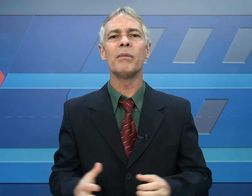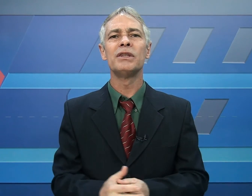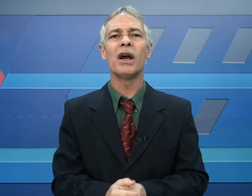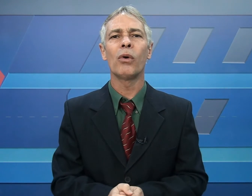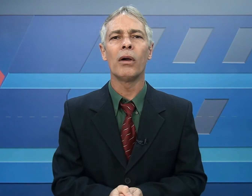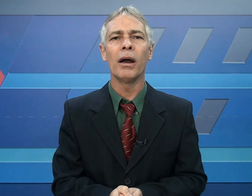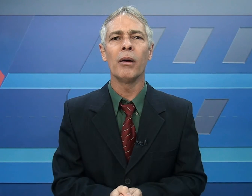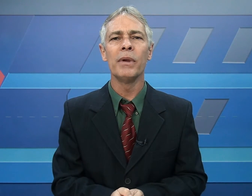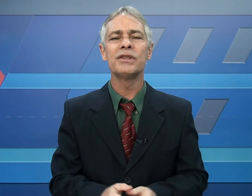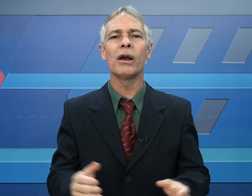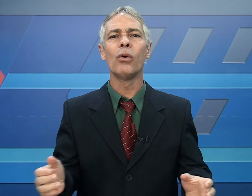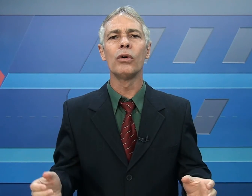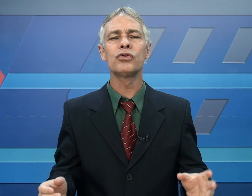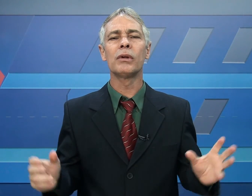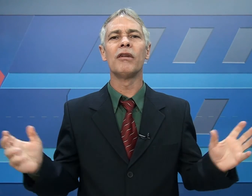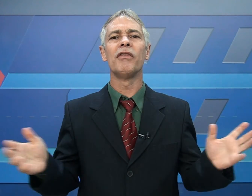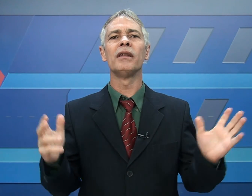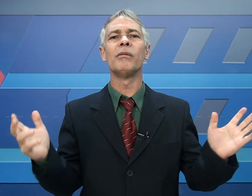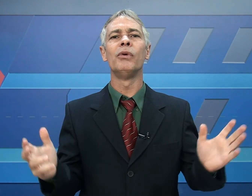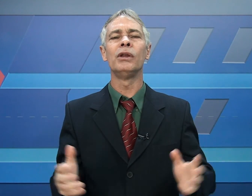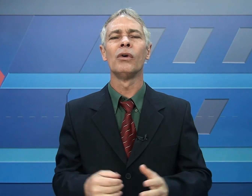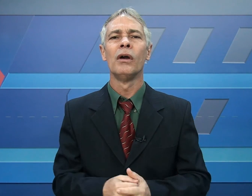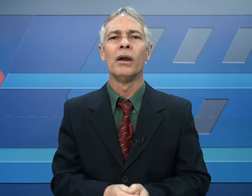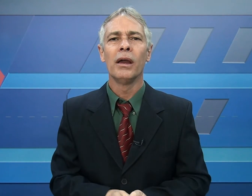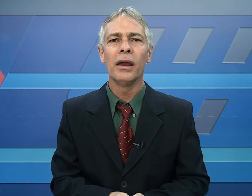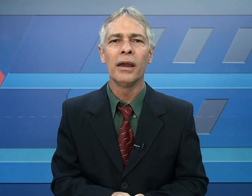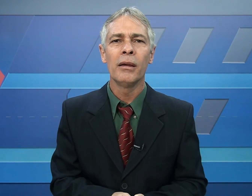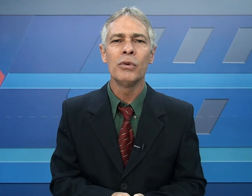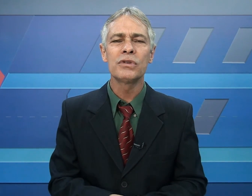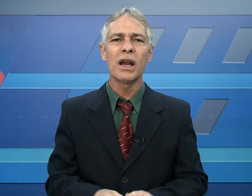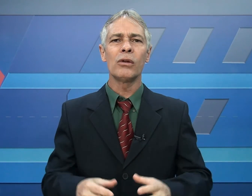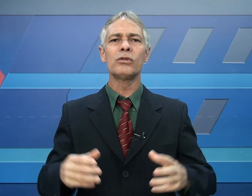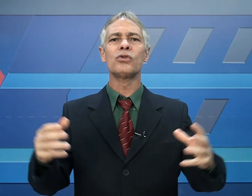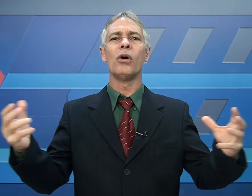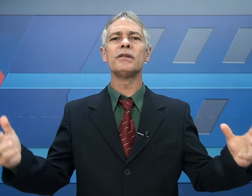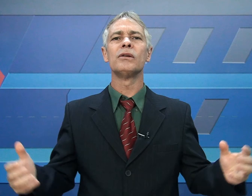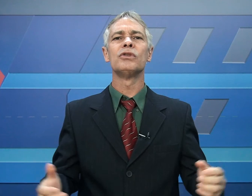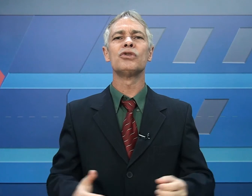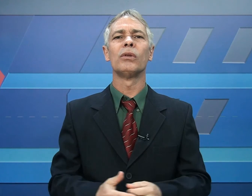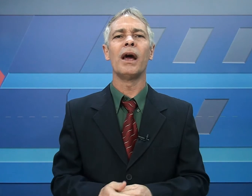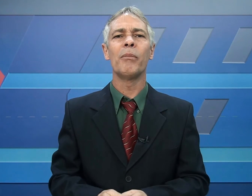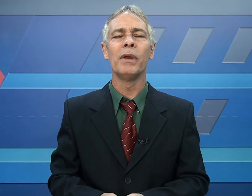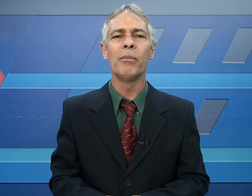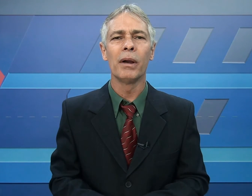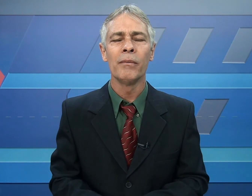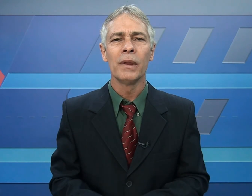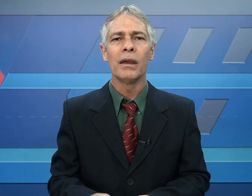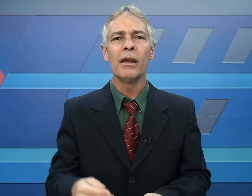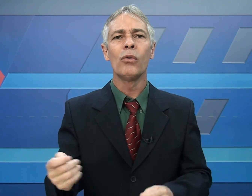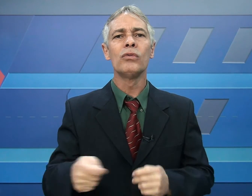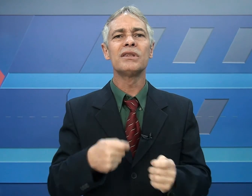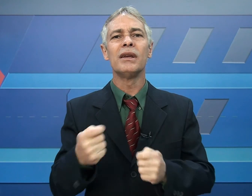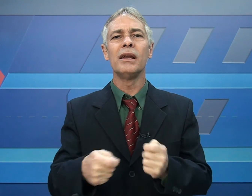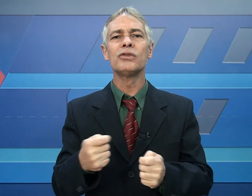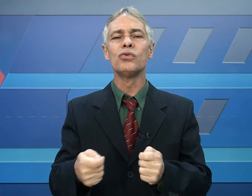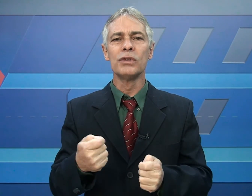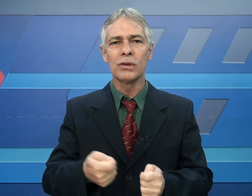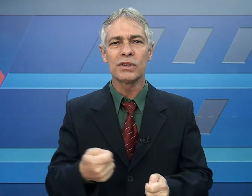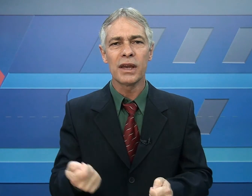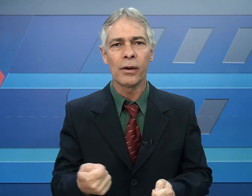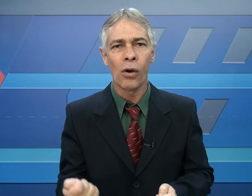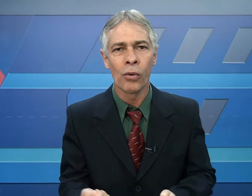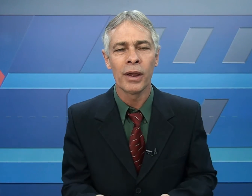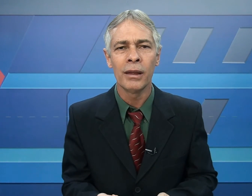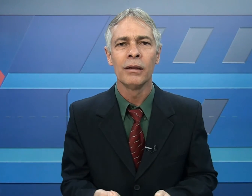época, principalmente ao mês de agosto, que venta muito, muitos garotos gostam de soltar pipa e alguns deles